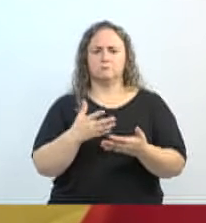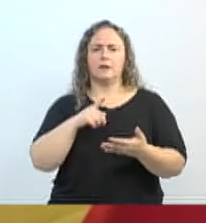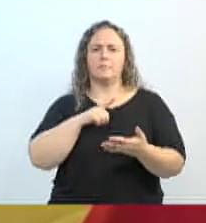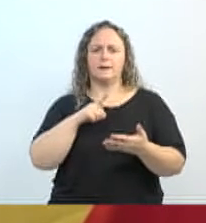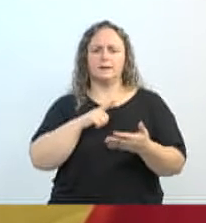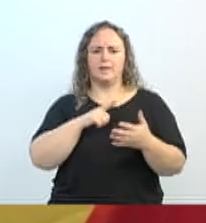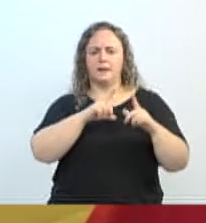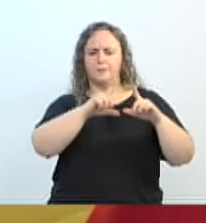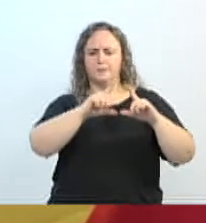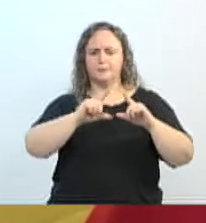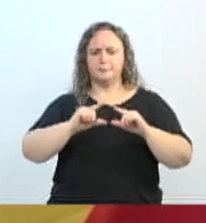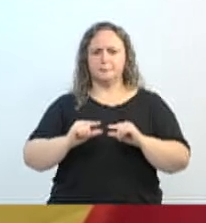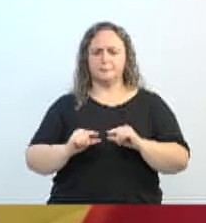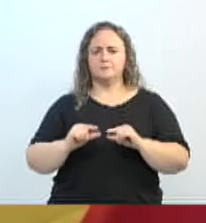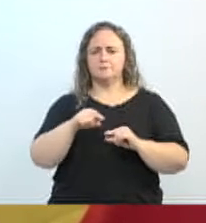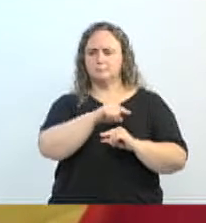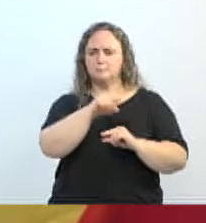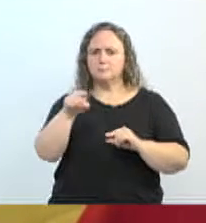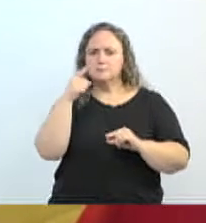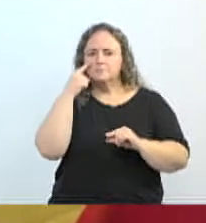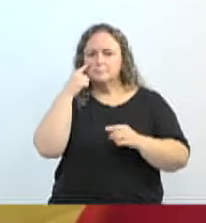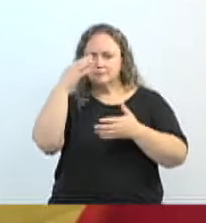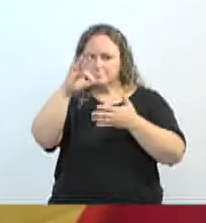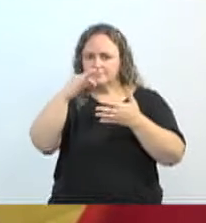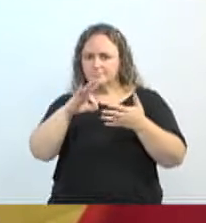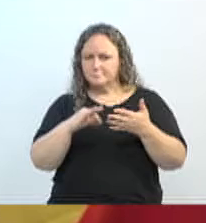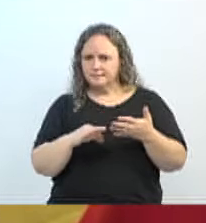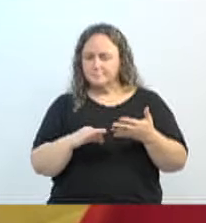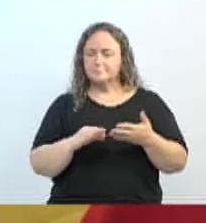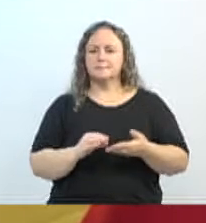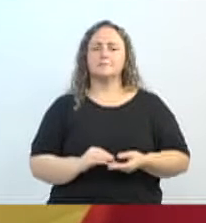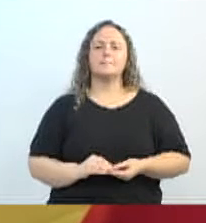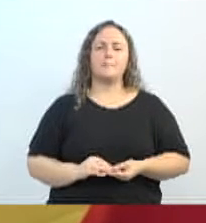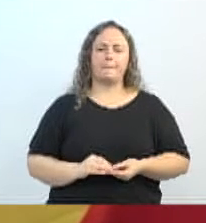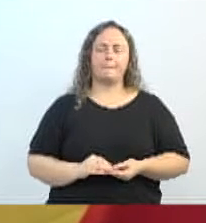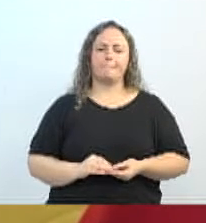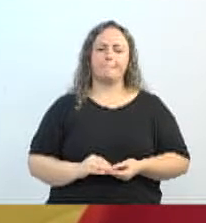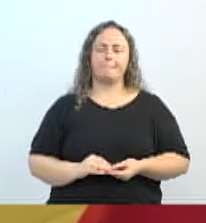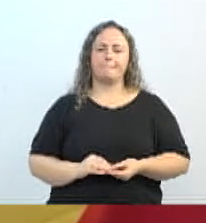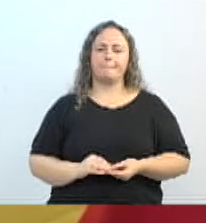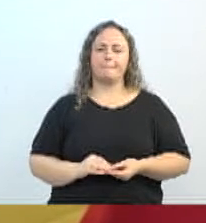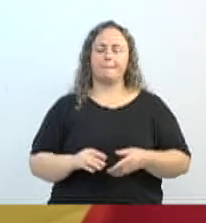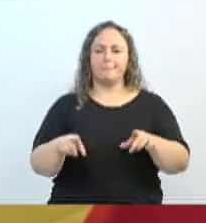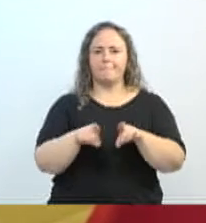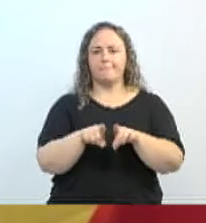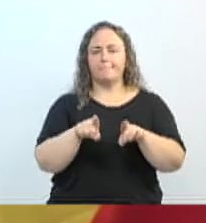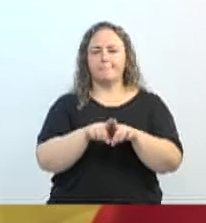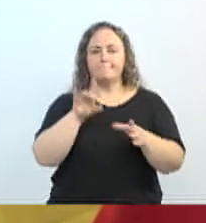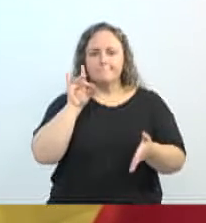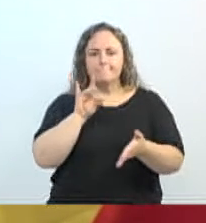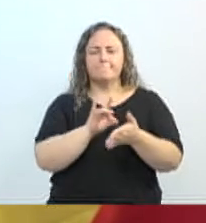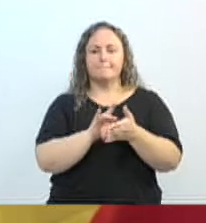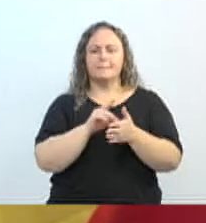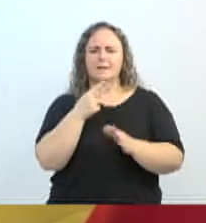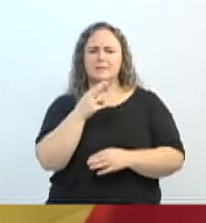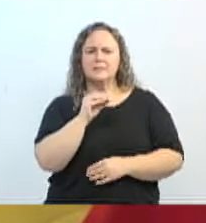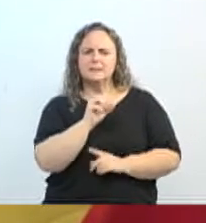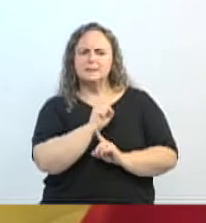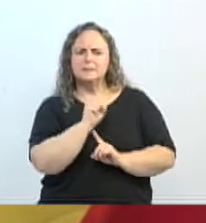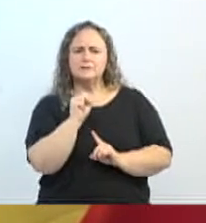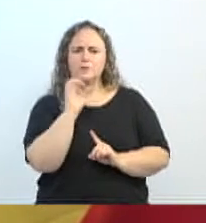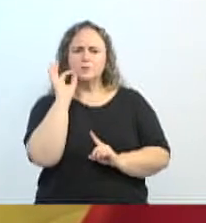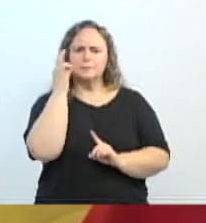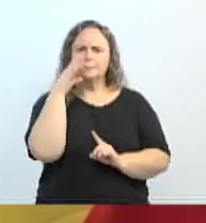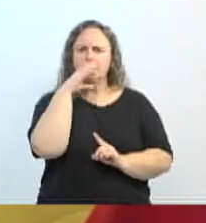sistema disponível para os senhores vereadores assinarem, e considero uma medida efetiva. Só 30 segundos, por gentileza, senhor